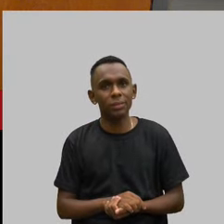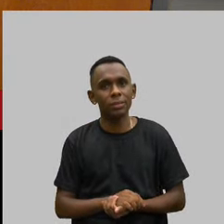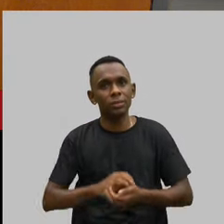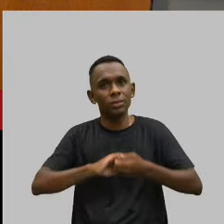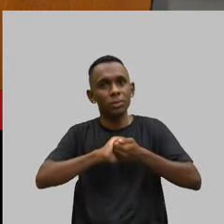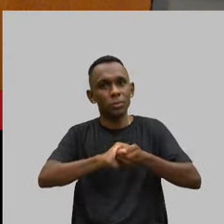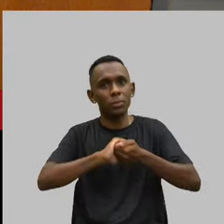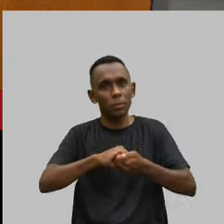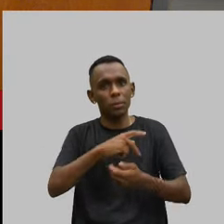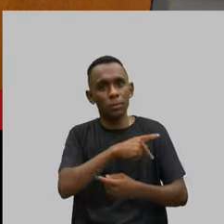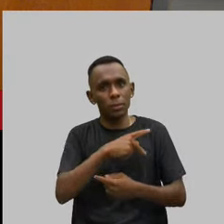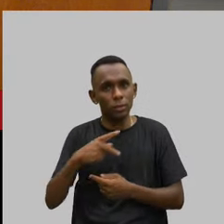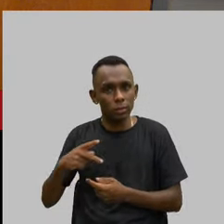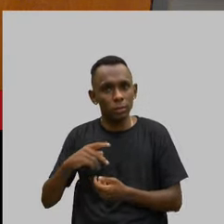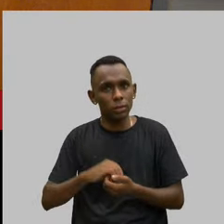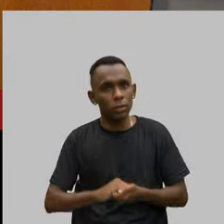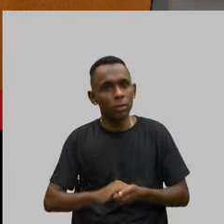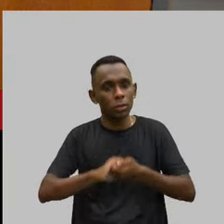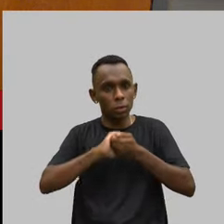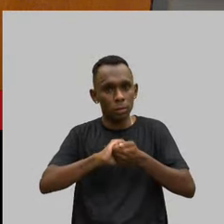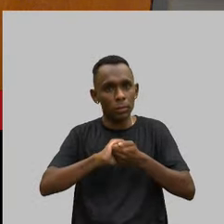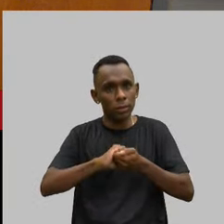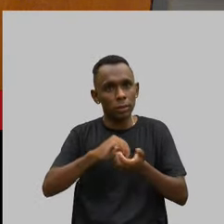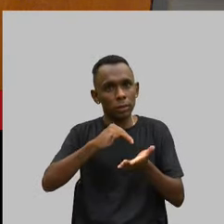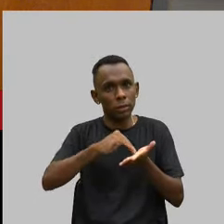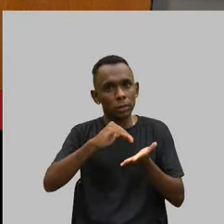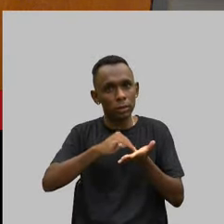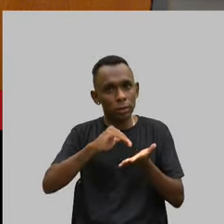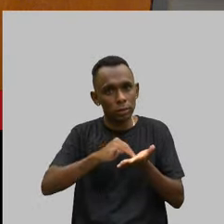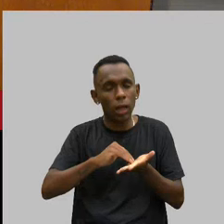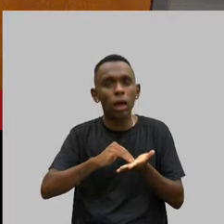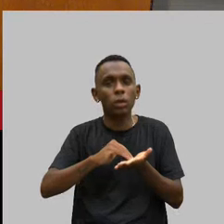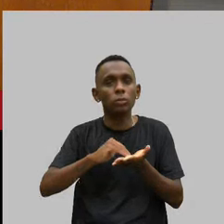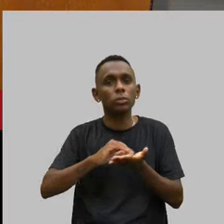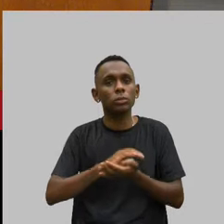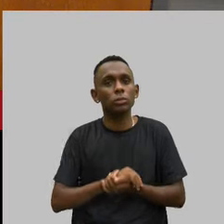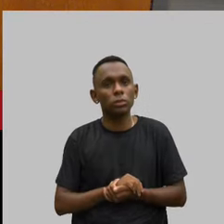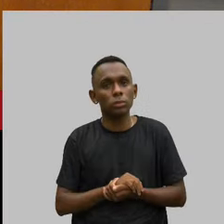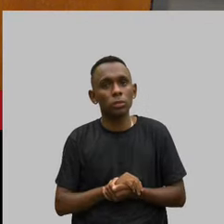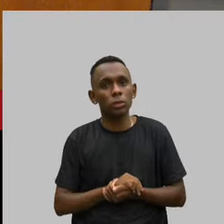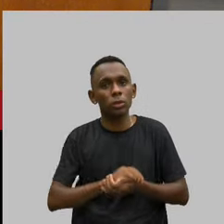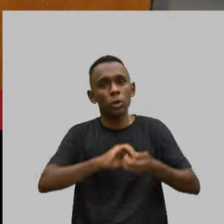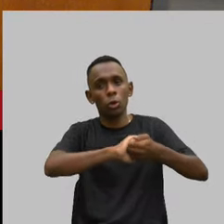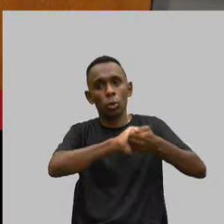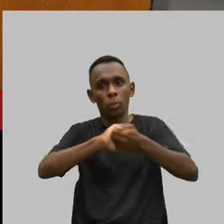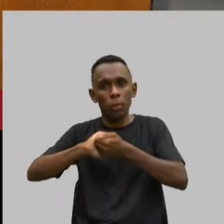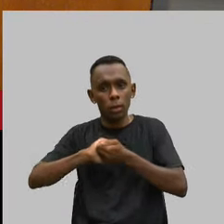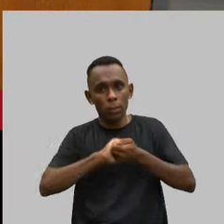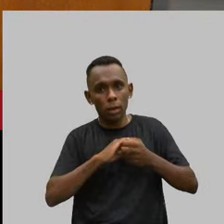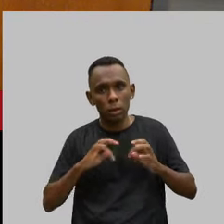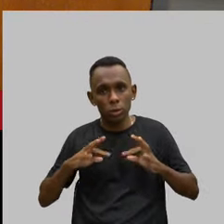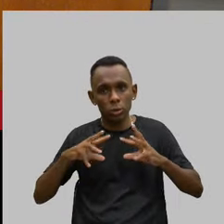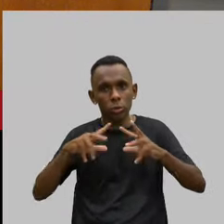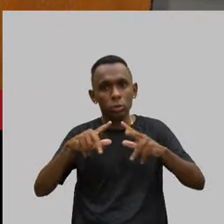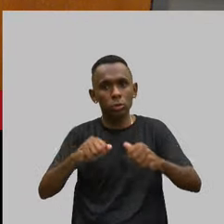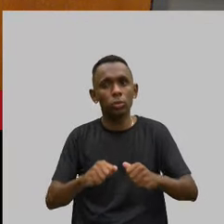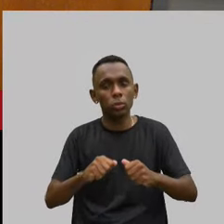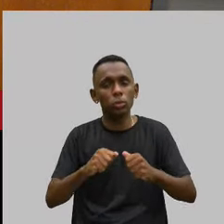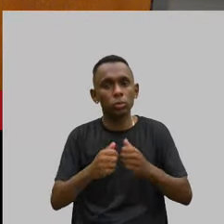cumprimentá-lo cumprimentar a secretária cumprimentar o secretário cumprimentar todos os colegas